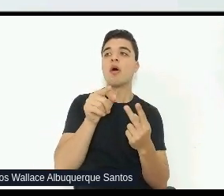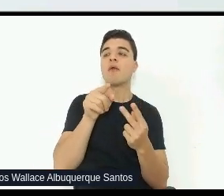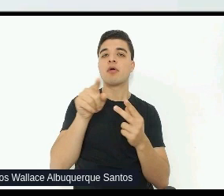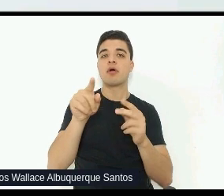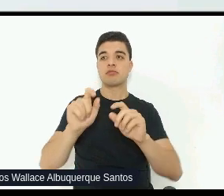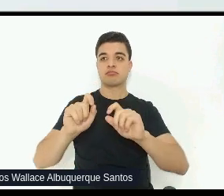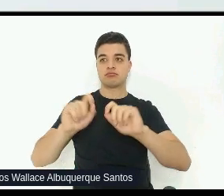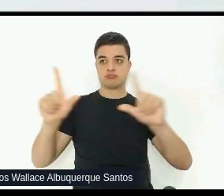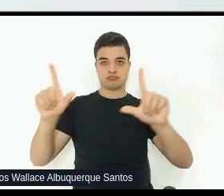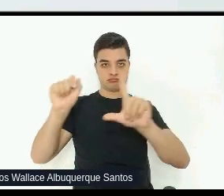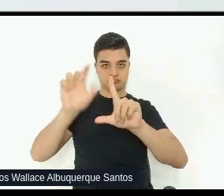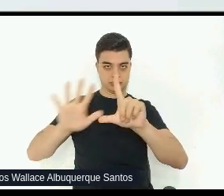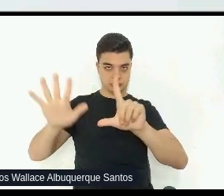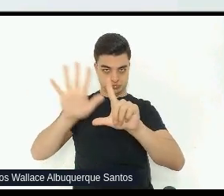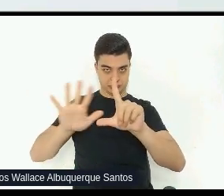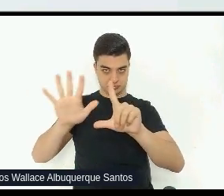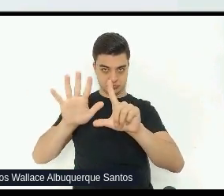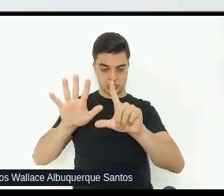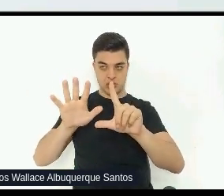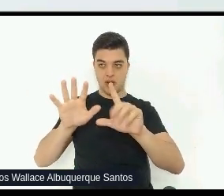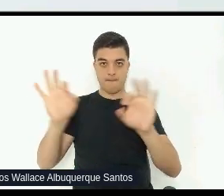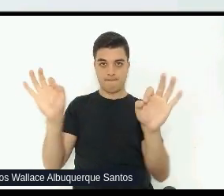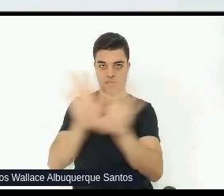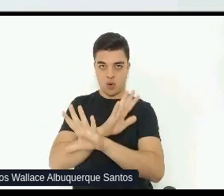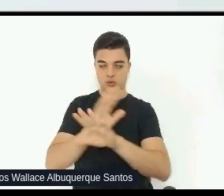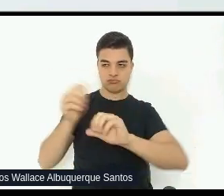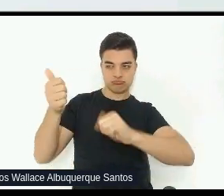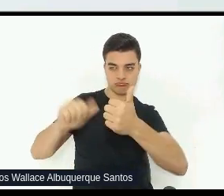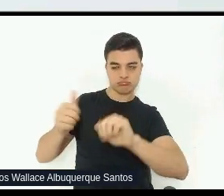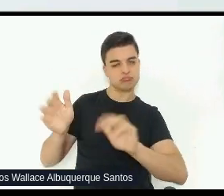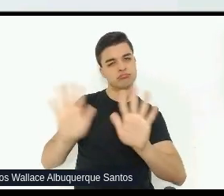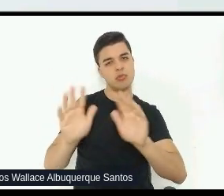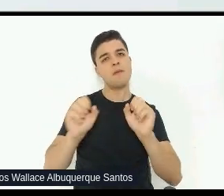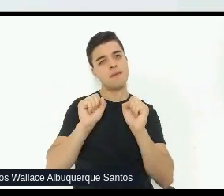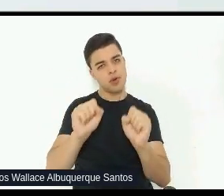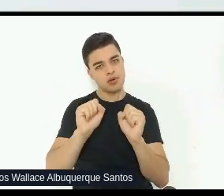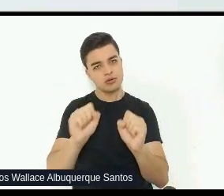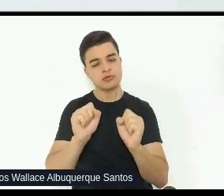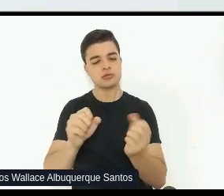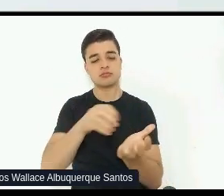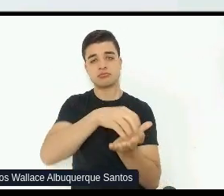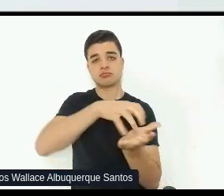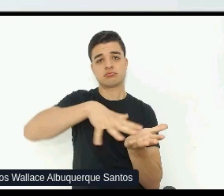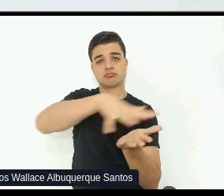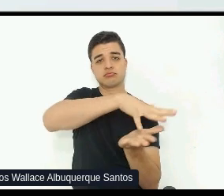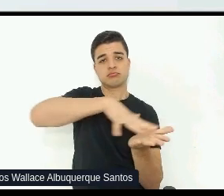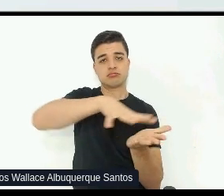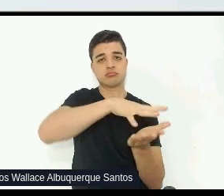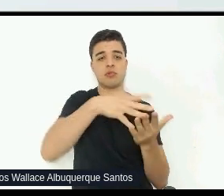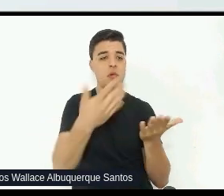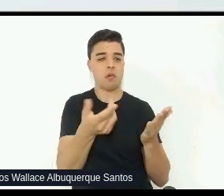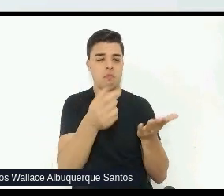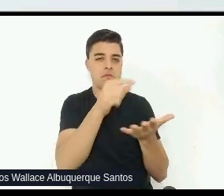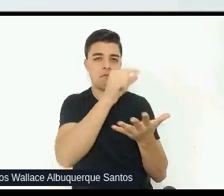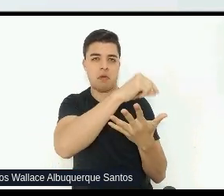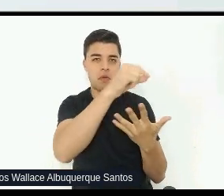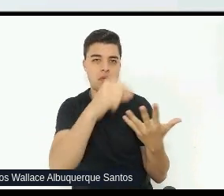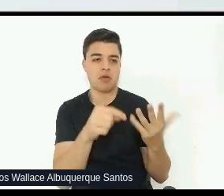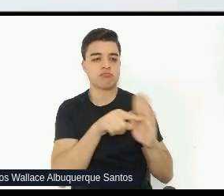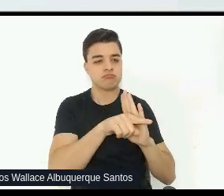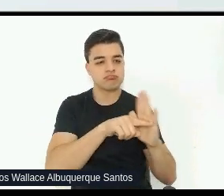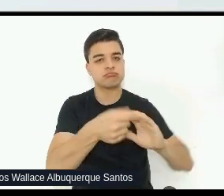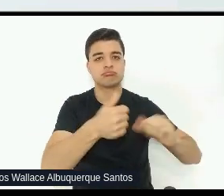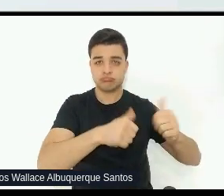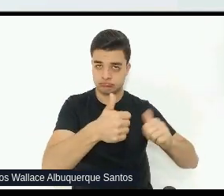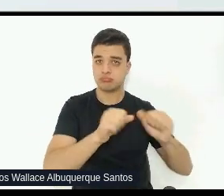em produção. Você pode pensar num componente, você pode pensar no wireframe, inclusive. Né? Depois você vai recrutar avaliadores, né? Então, que vai realizar